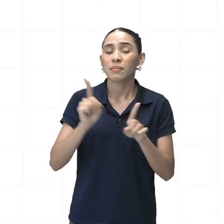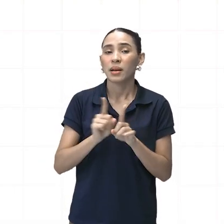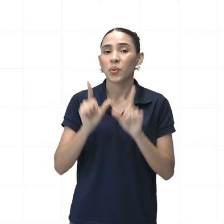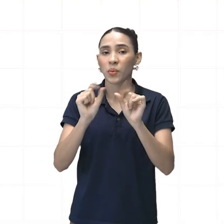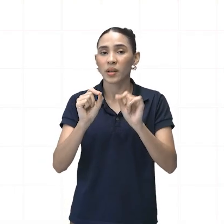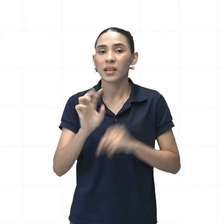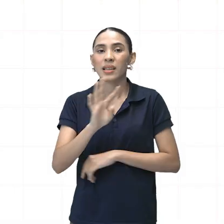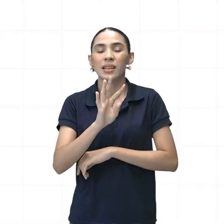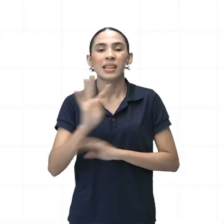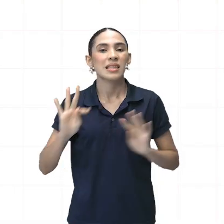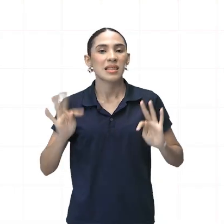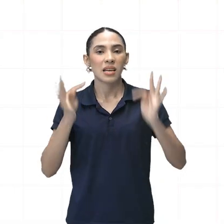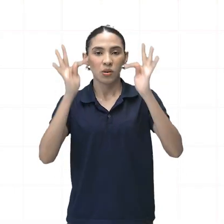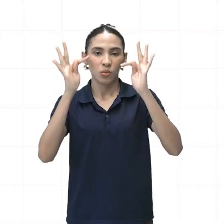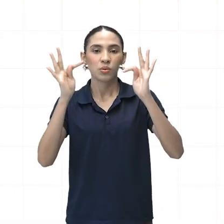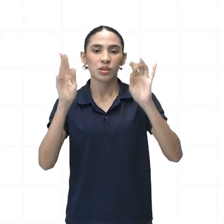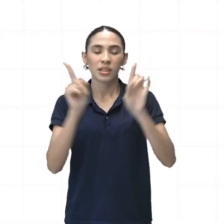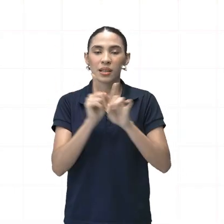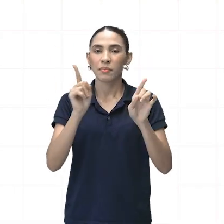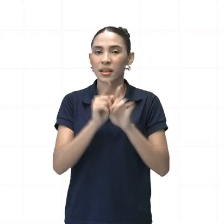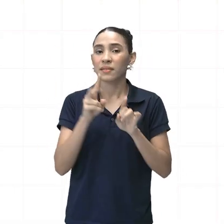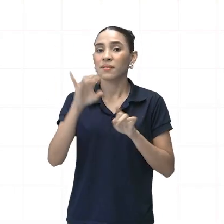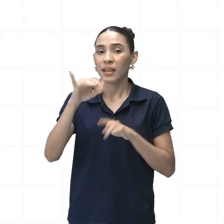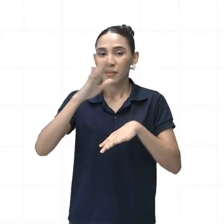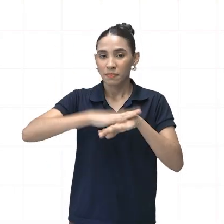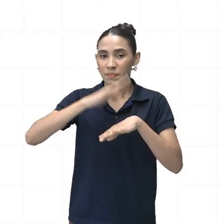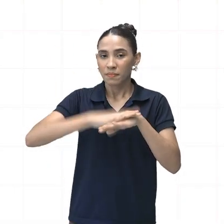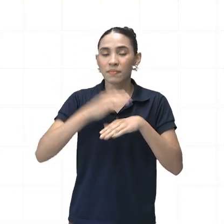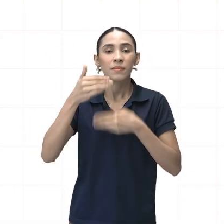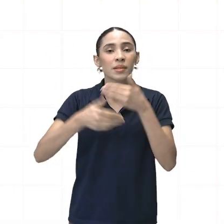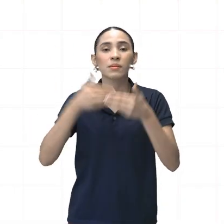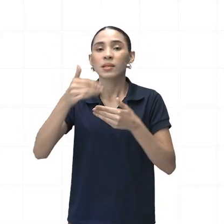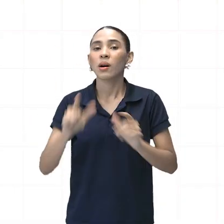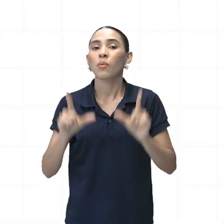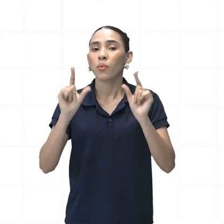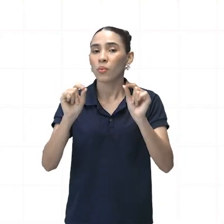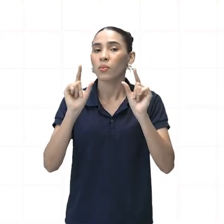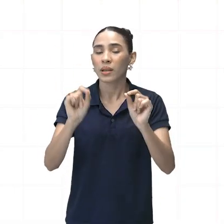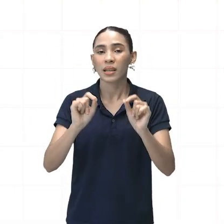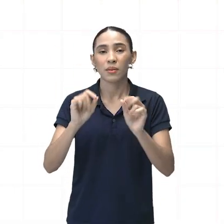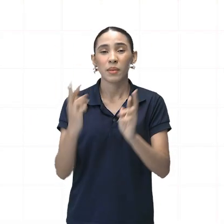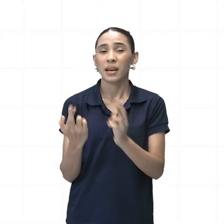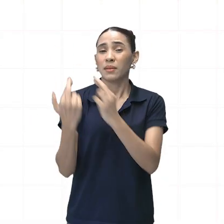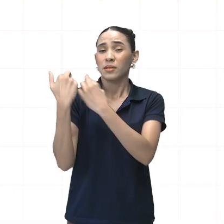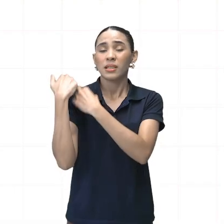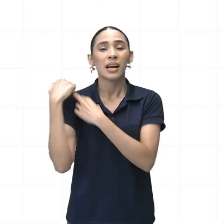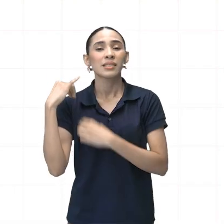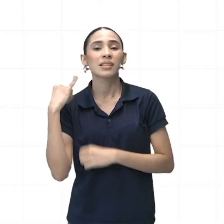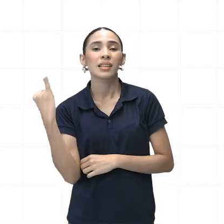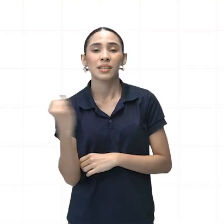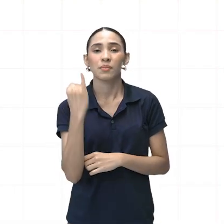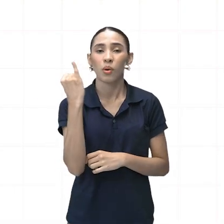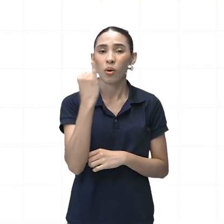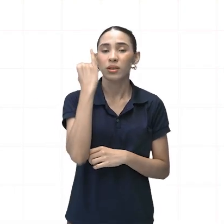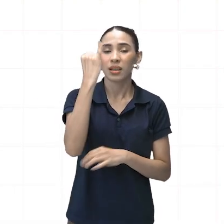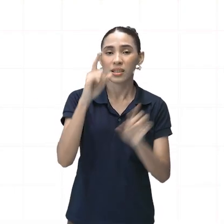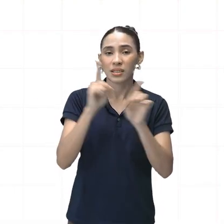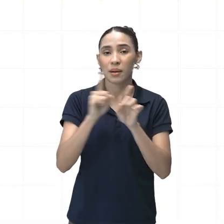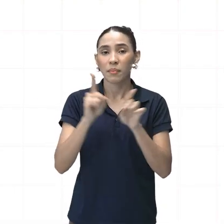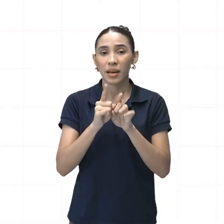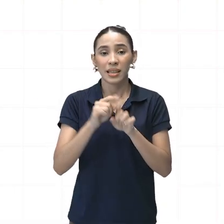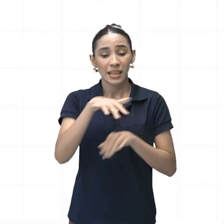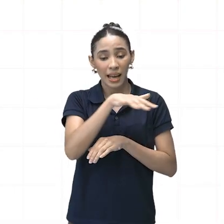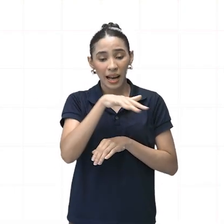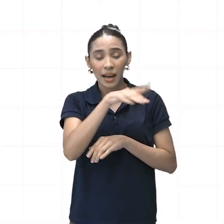a tecnologia, vão desempenhar o quê? Um papel fundamental na parte